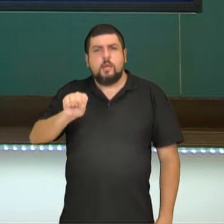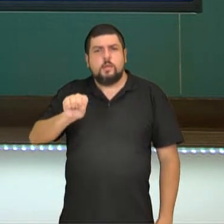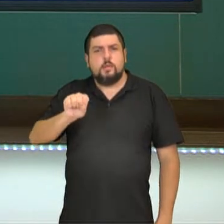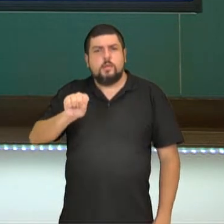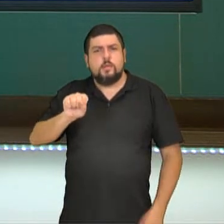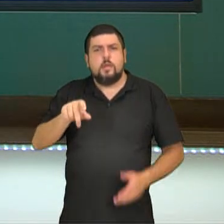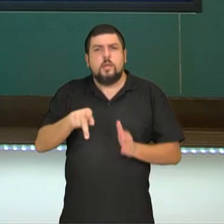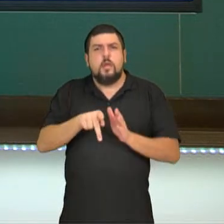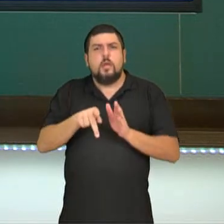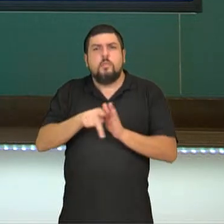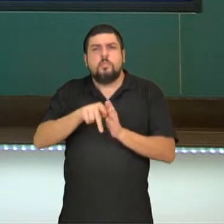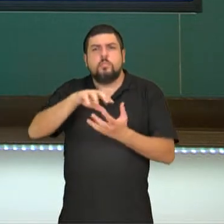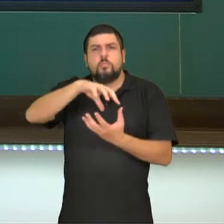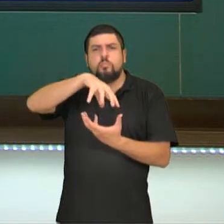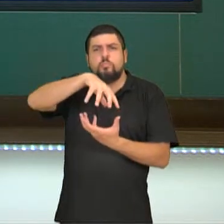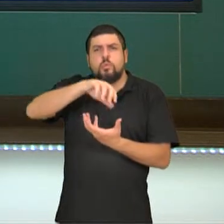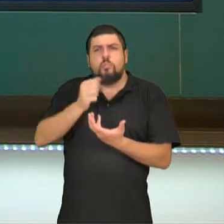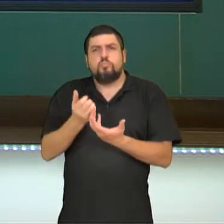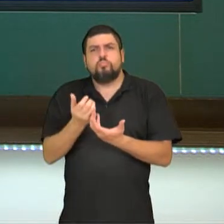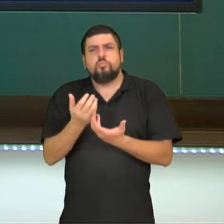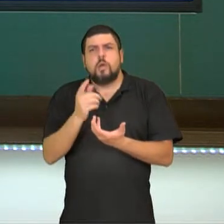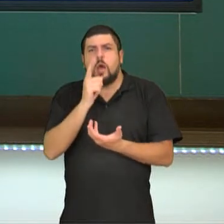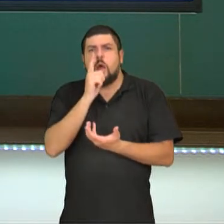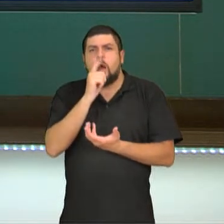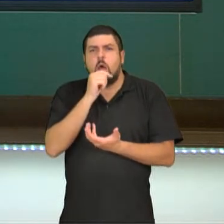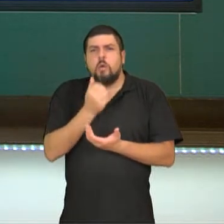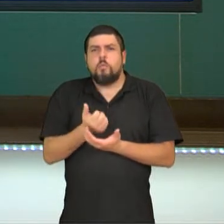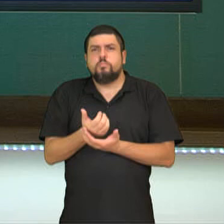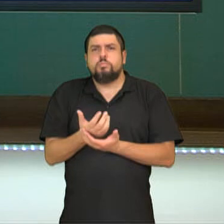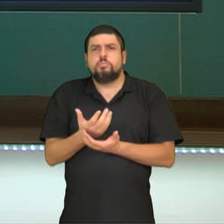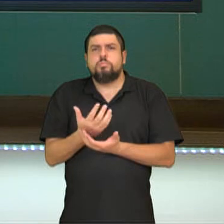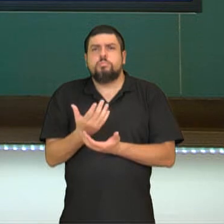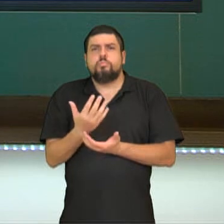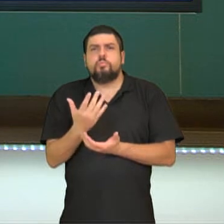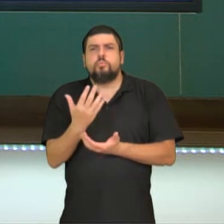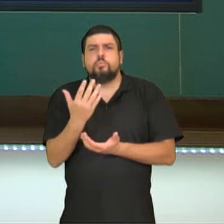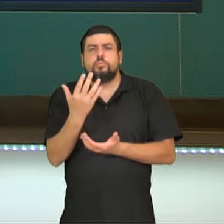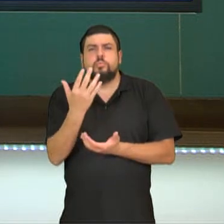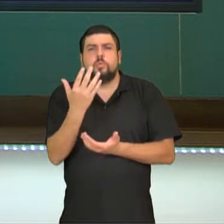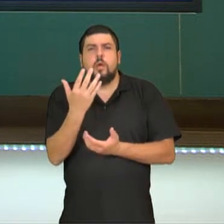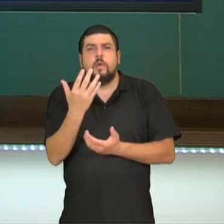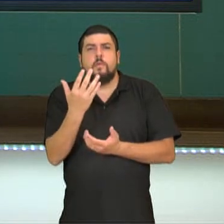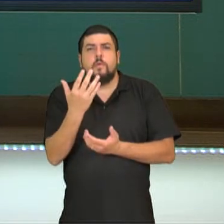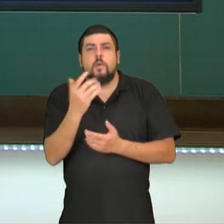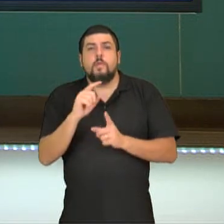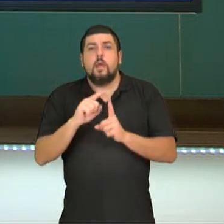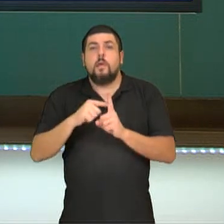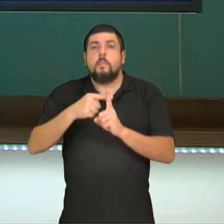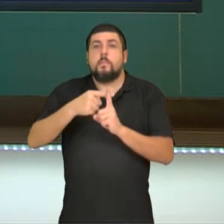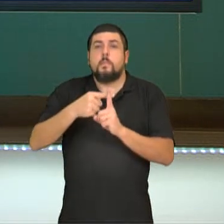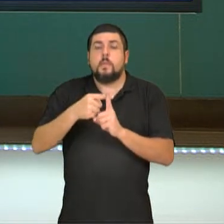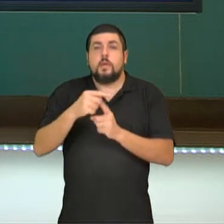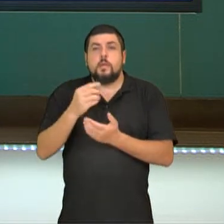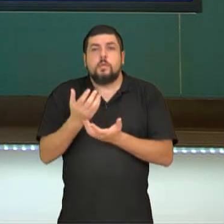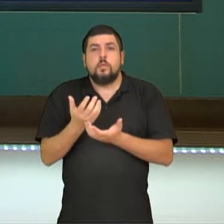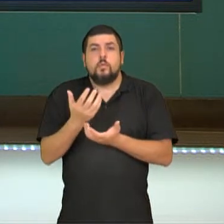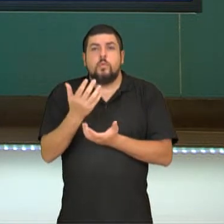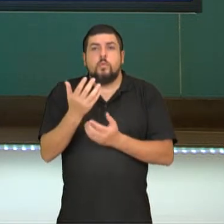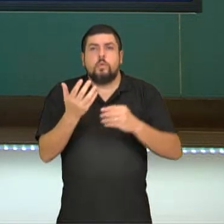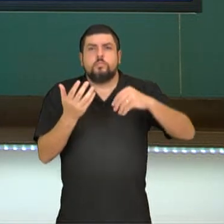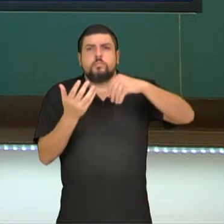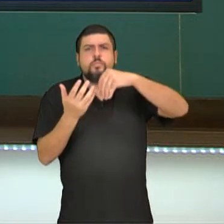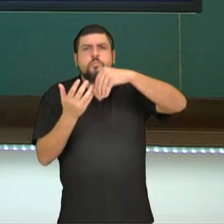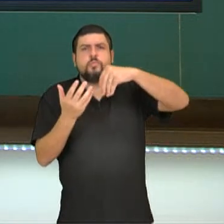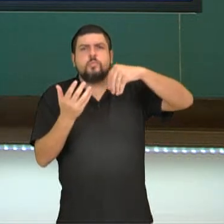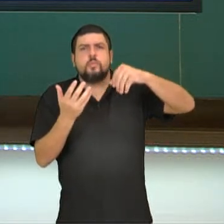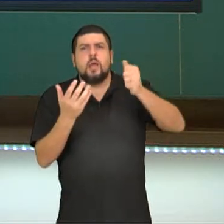atmosférico, né? Vapor d'água, esse gás com poeira, ele sofre devido à baixa pressão que